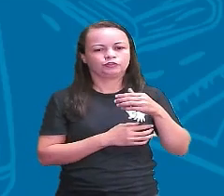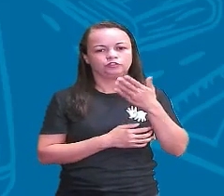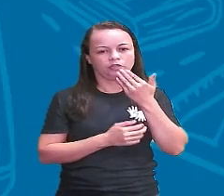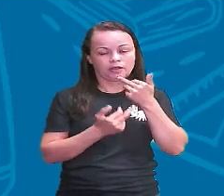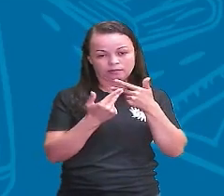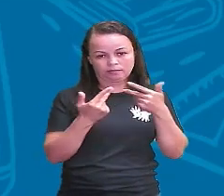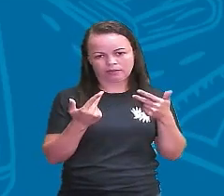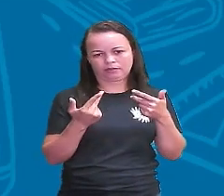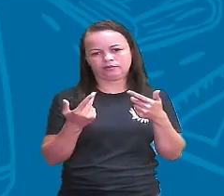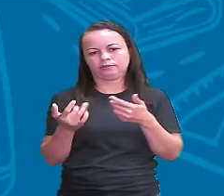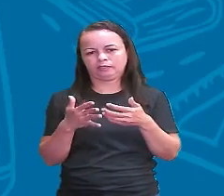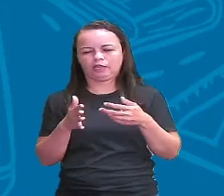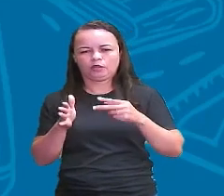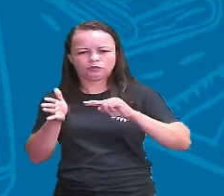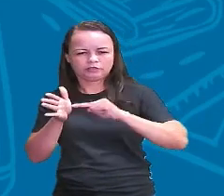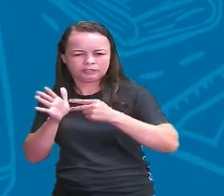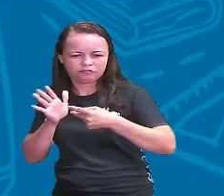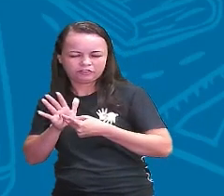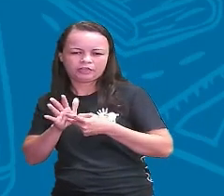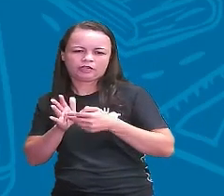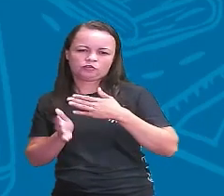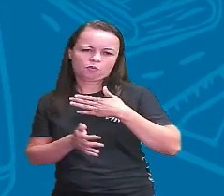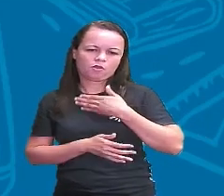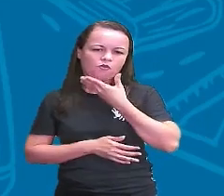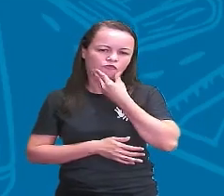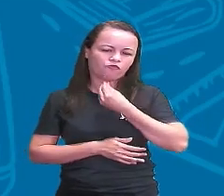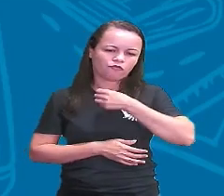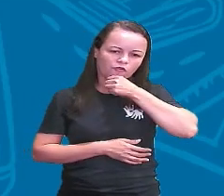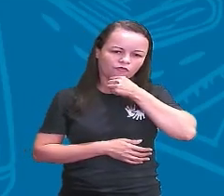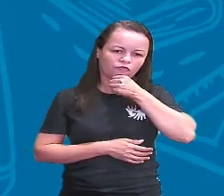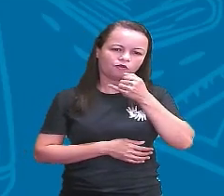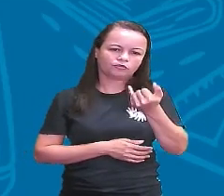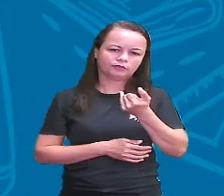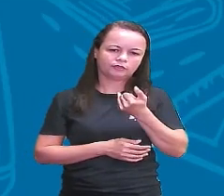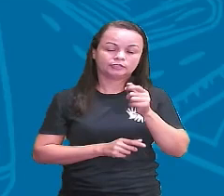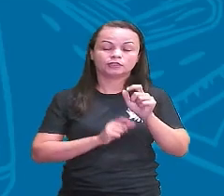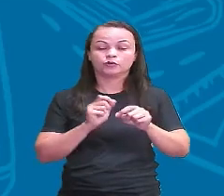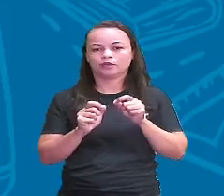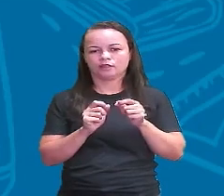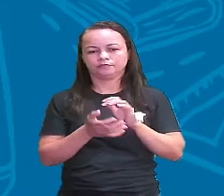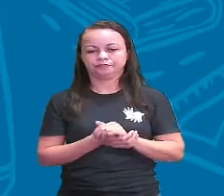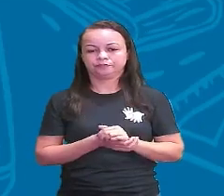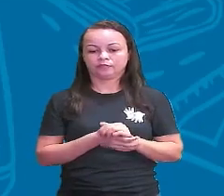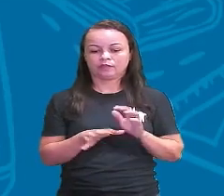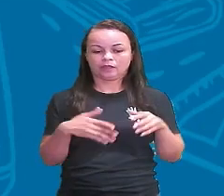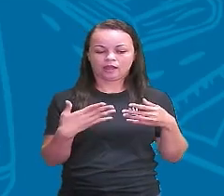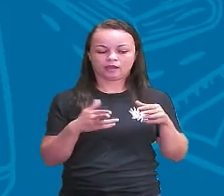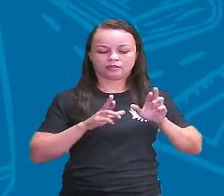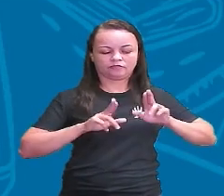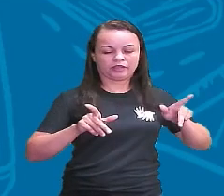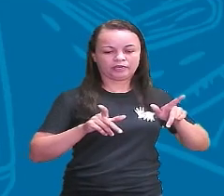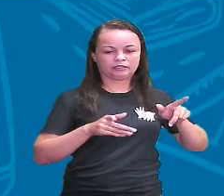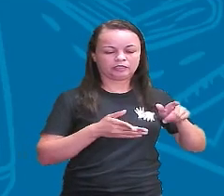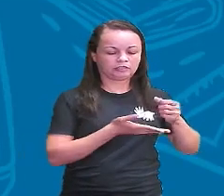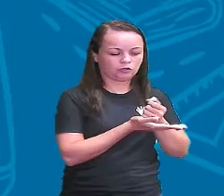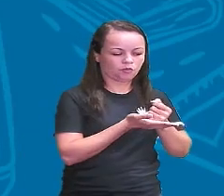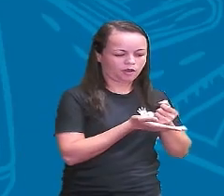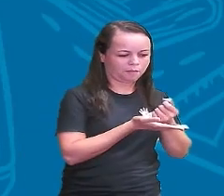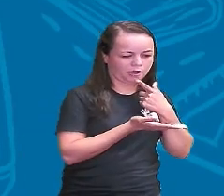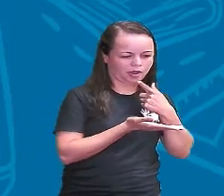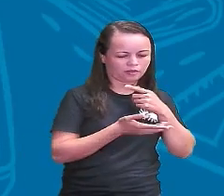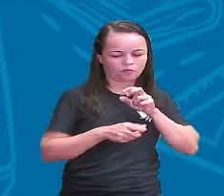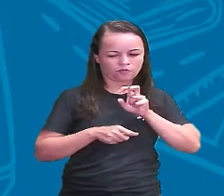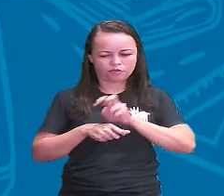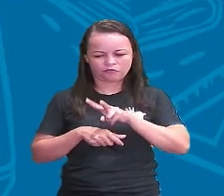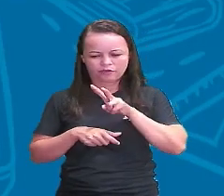meu avô dizia, e é muito certo, que a diferença entre o remédio e o veneno é